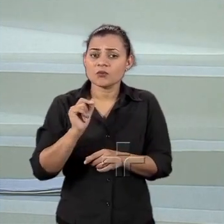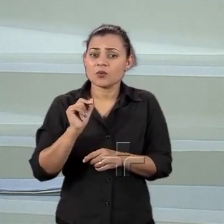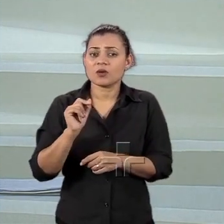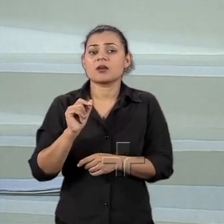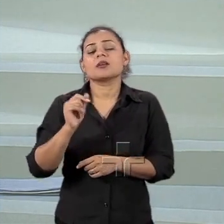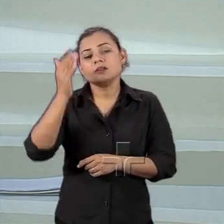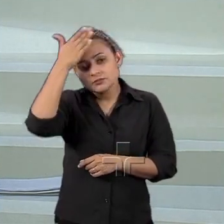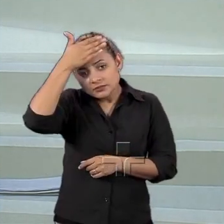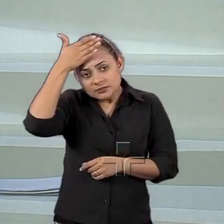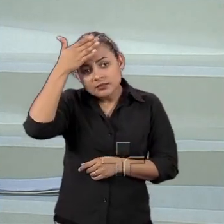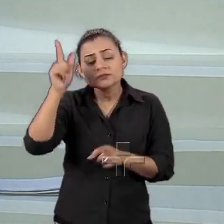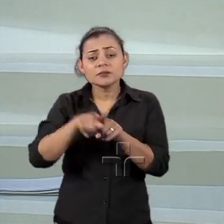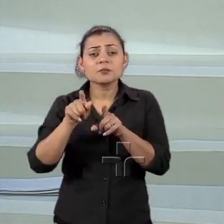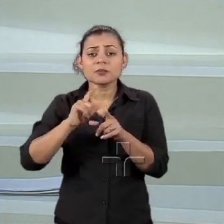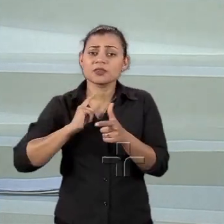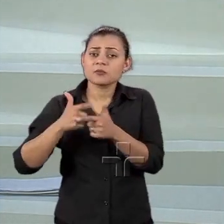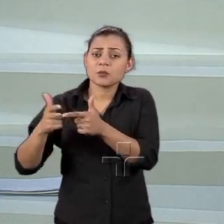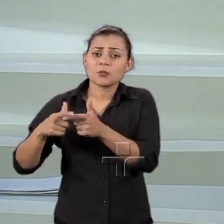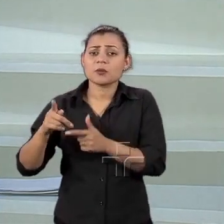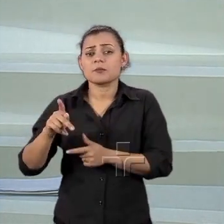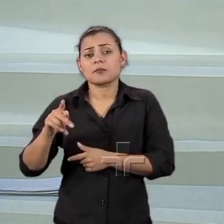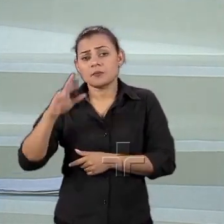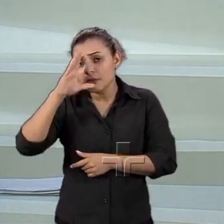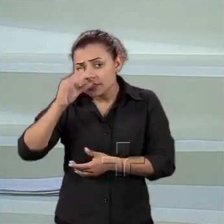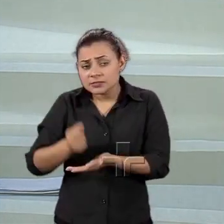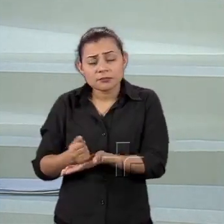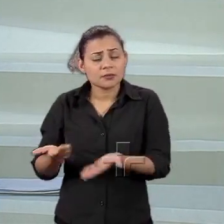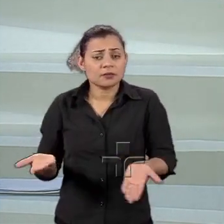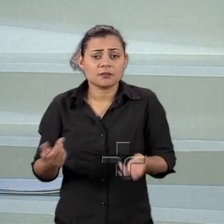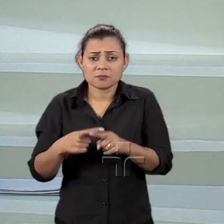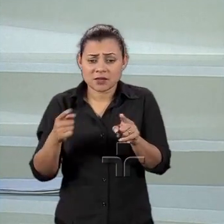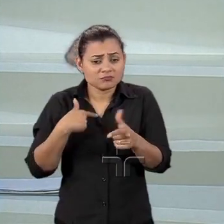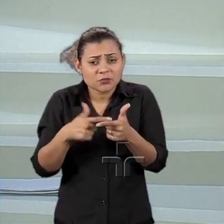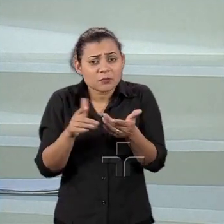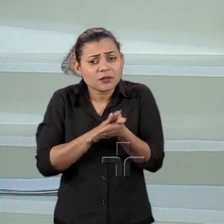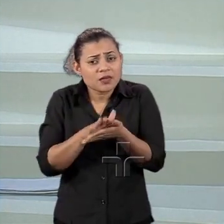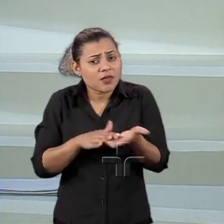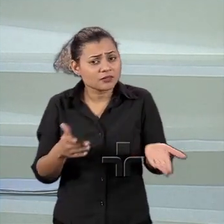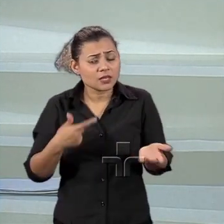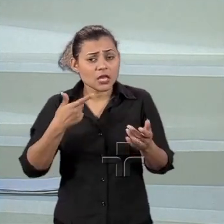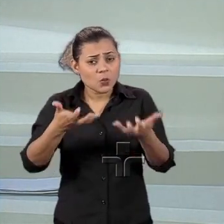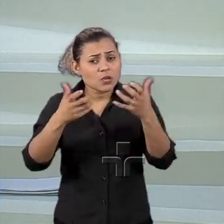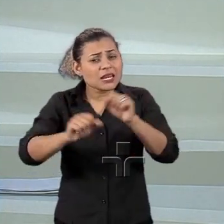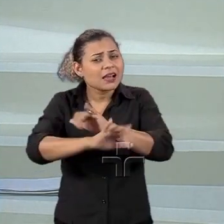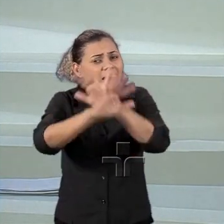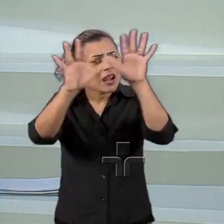e com o PSDB, isso não tem nenhum problema. Agora, a questão que eu gostaria de ter clareza,